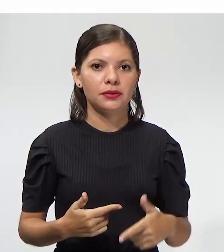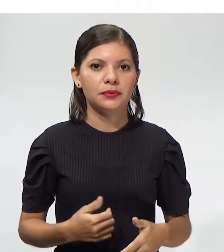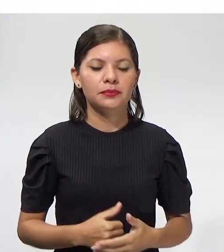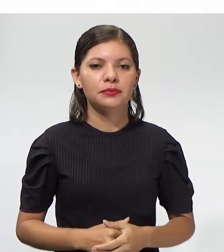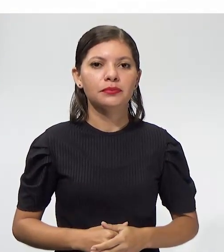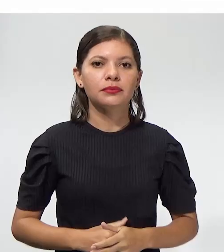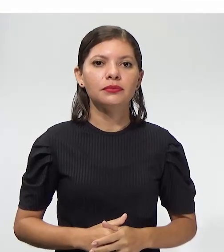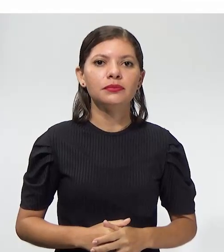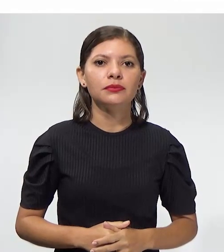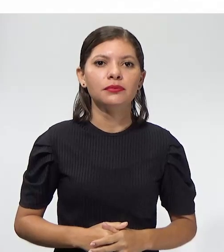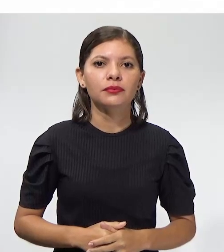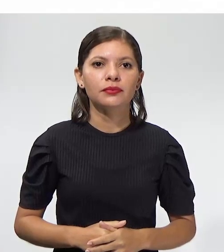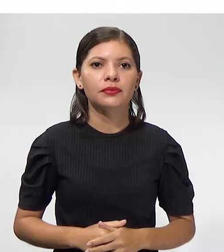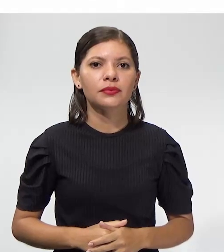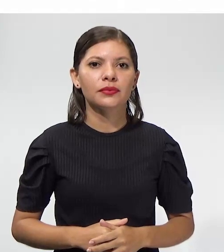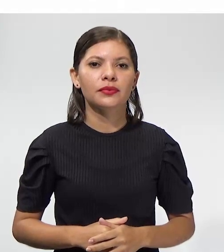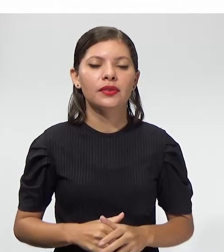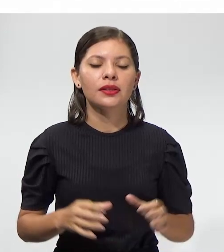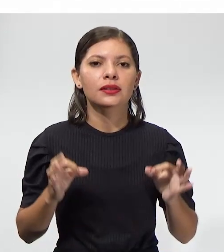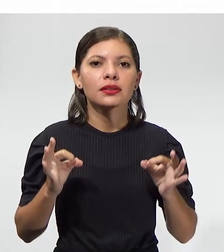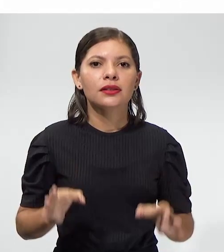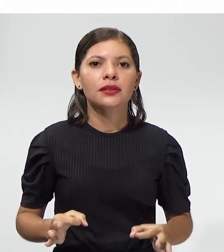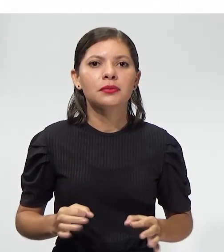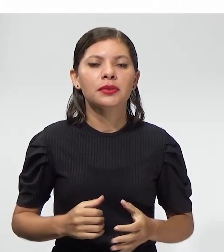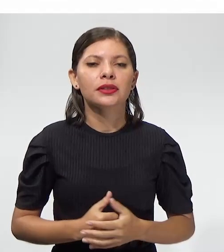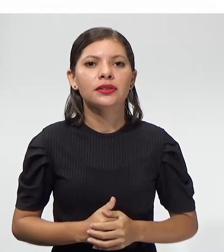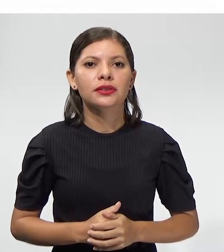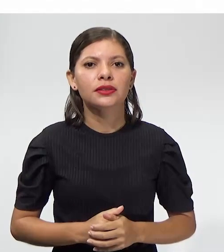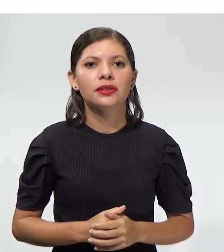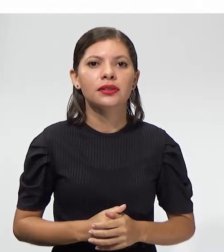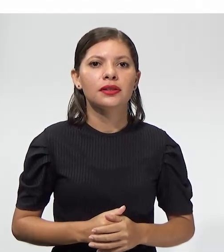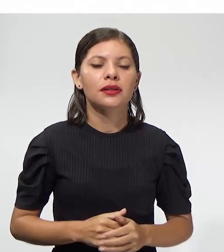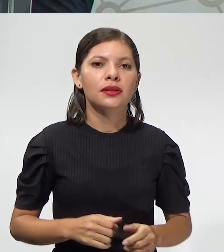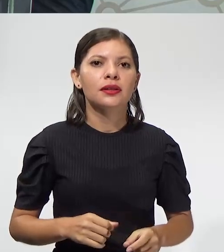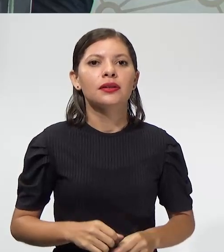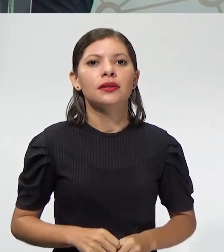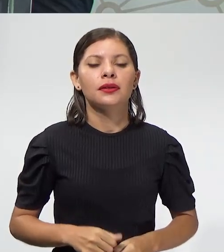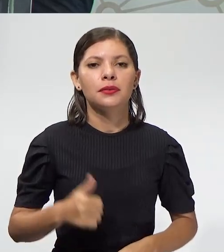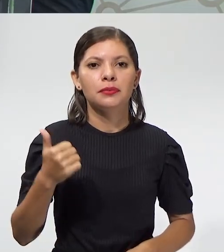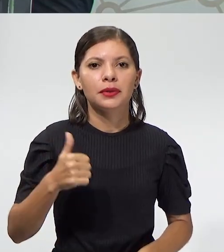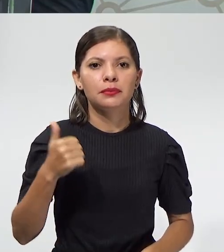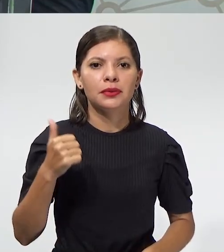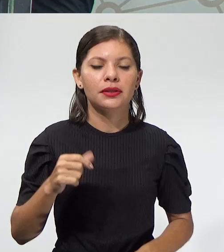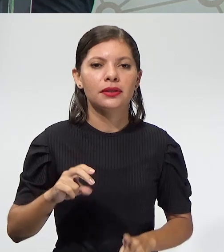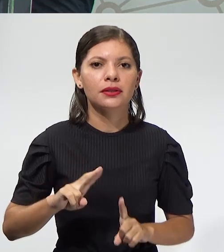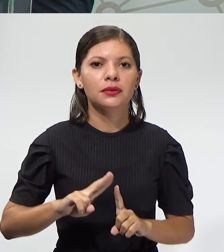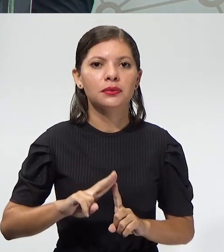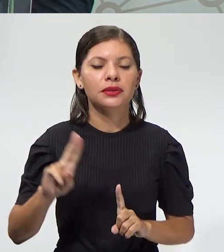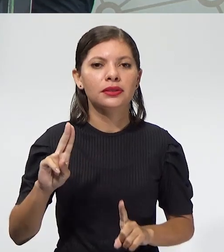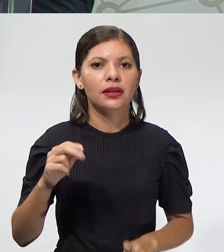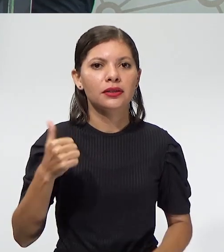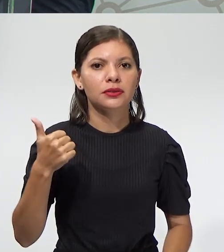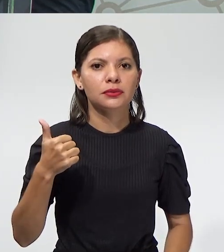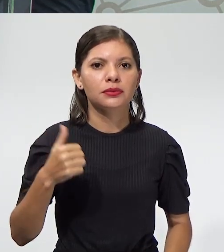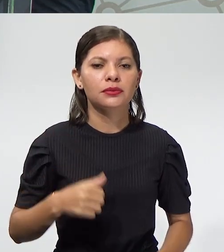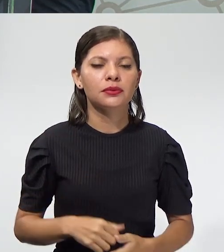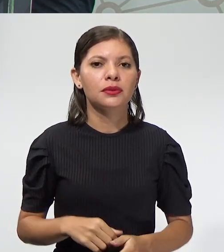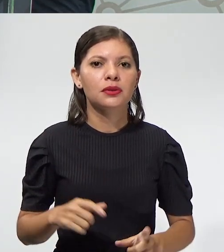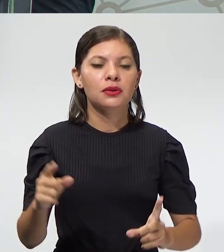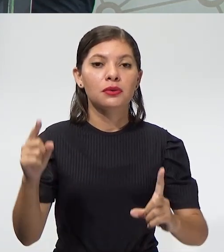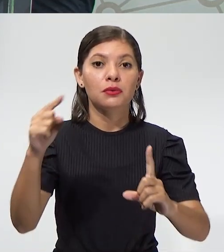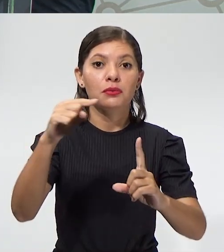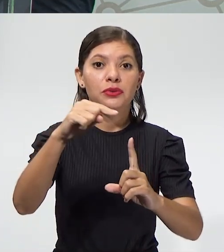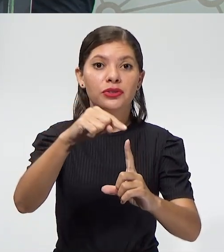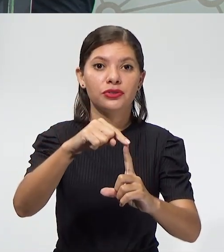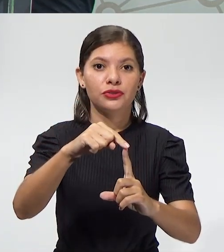outras unidades. Exatamente. Então, essa nossa primeira unidade, qual é o nosso